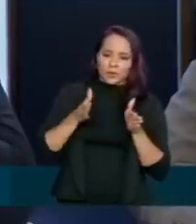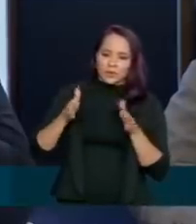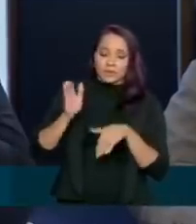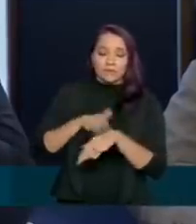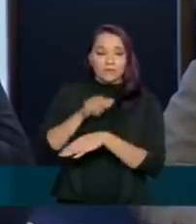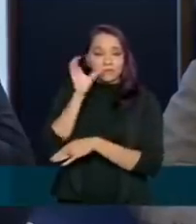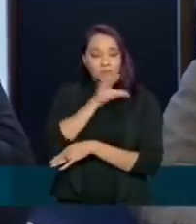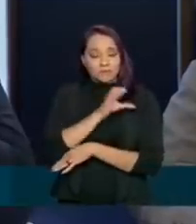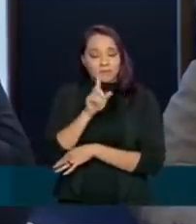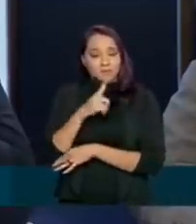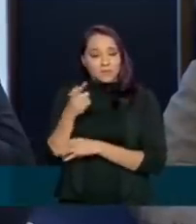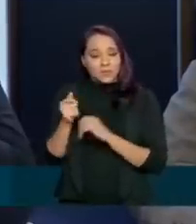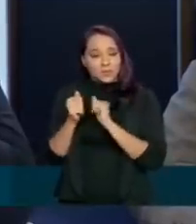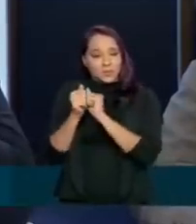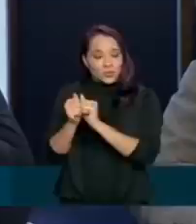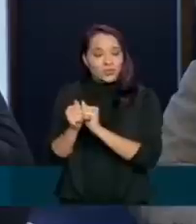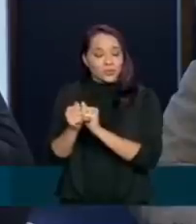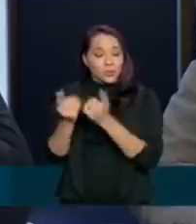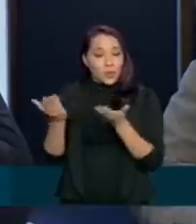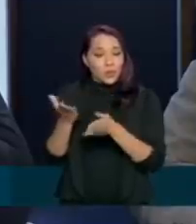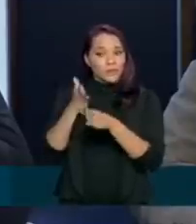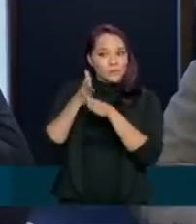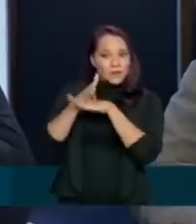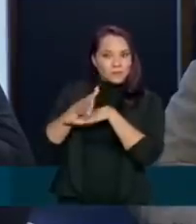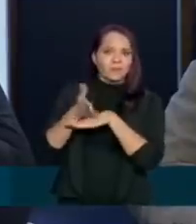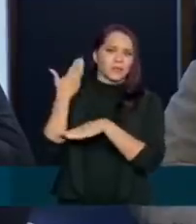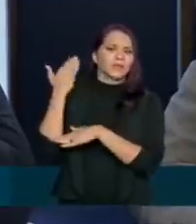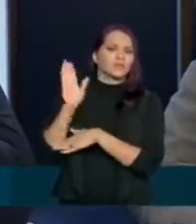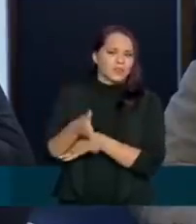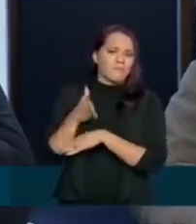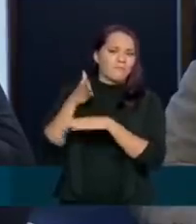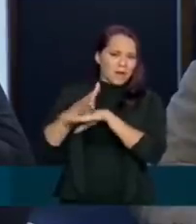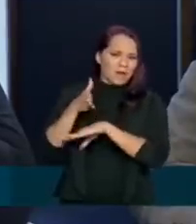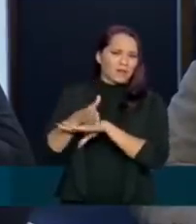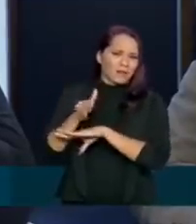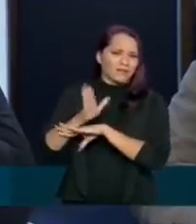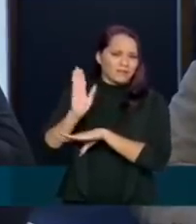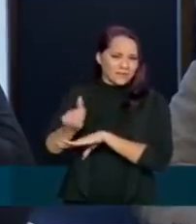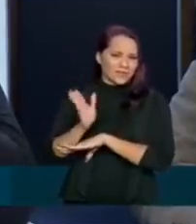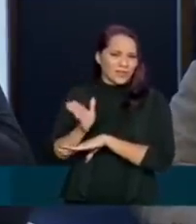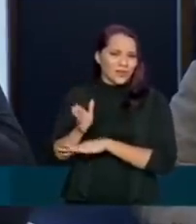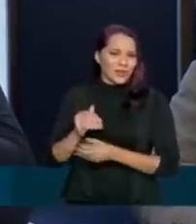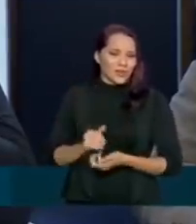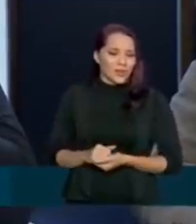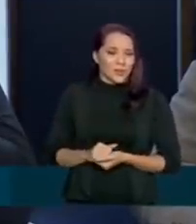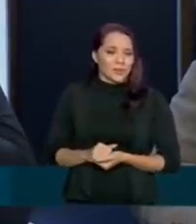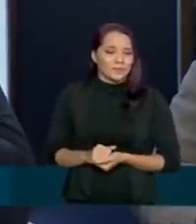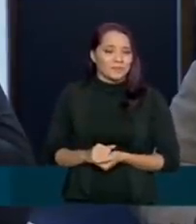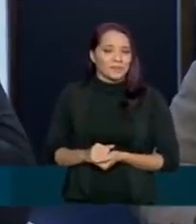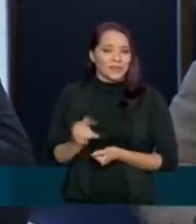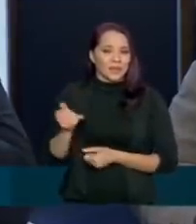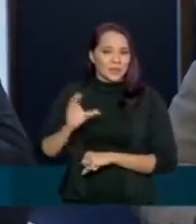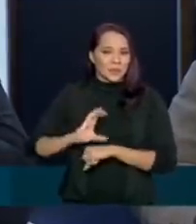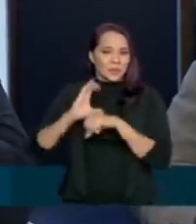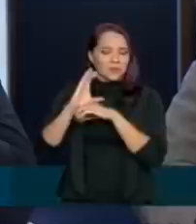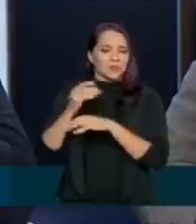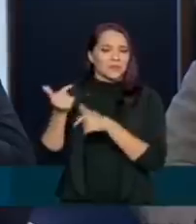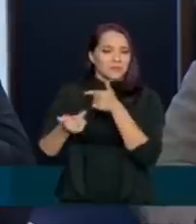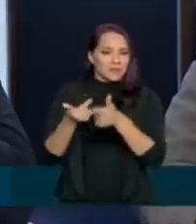nós estamos juntos, nós somos um dos participantes, já éramos participantes dele, desse conselho, desse